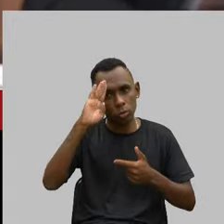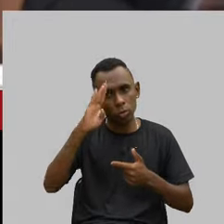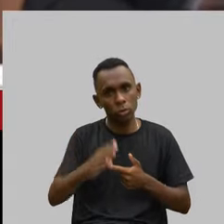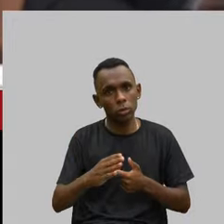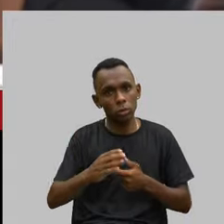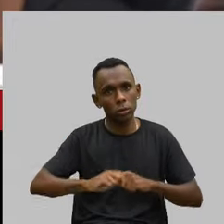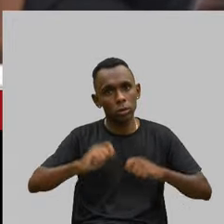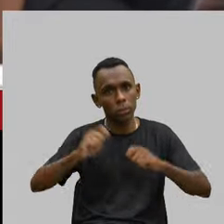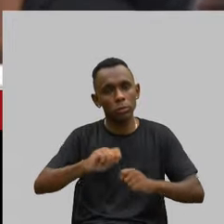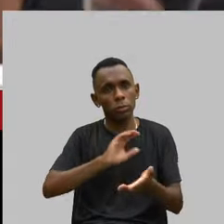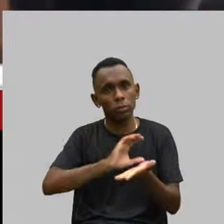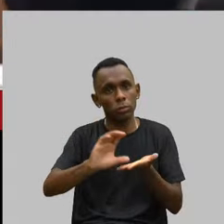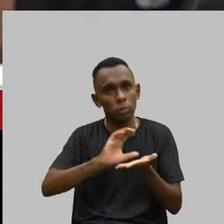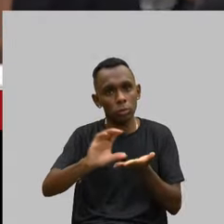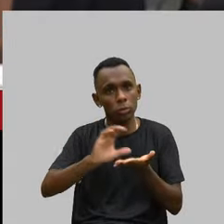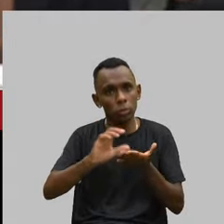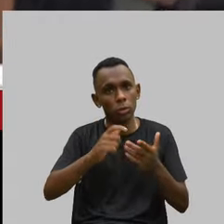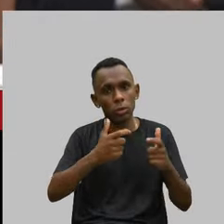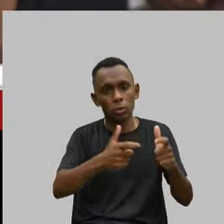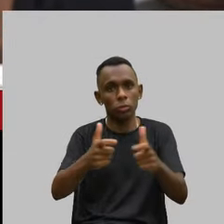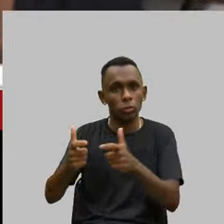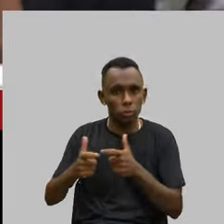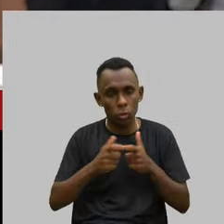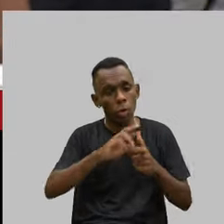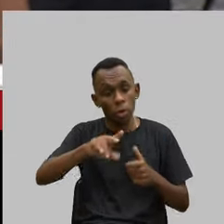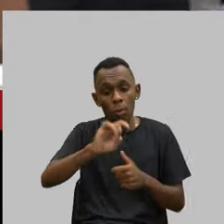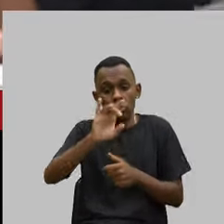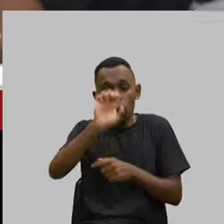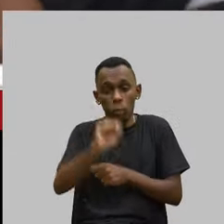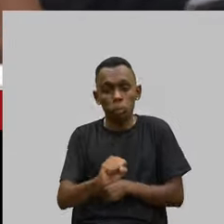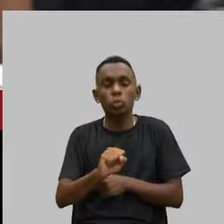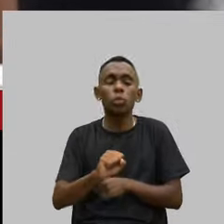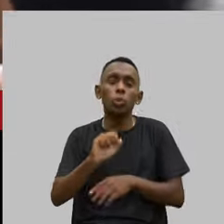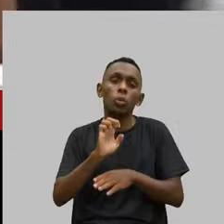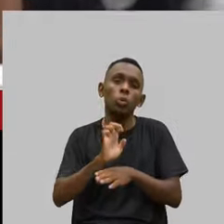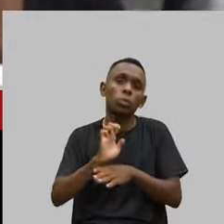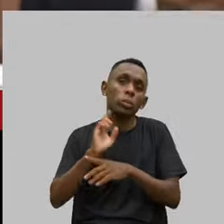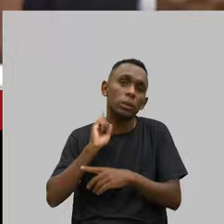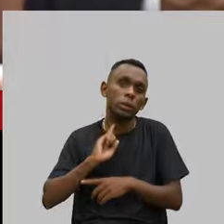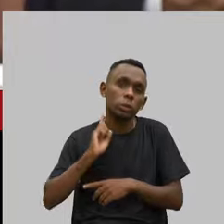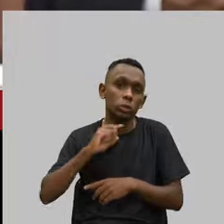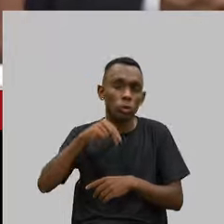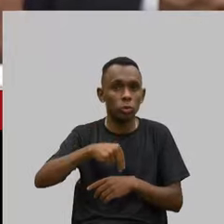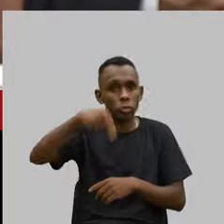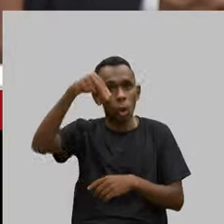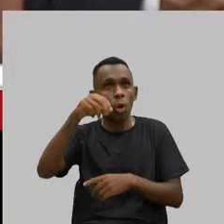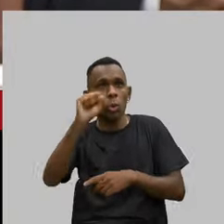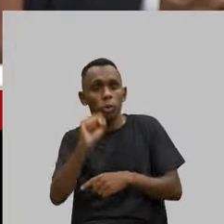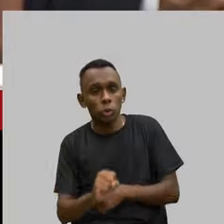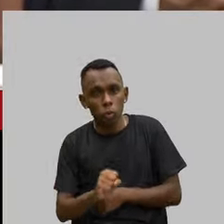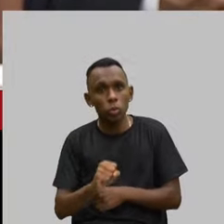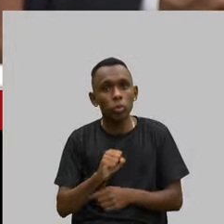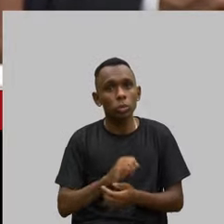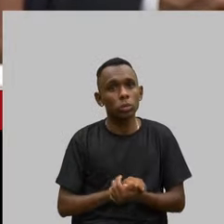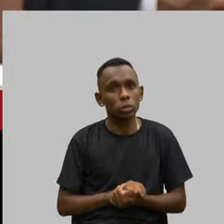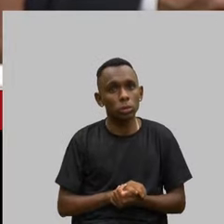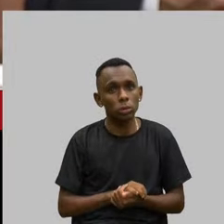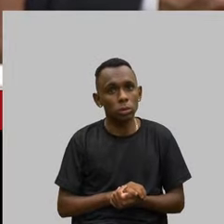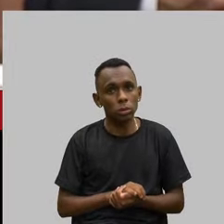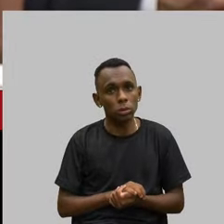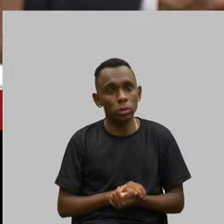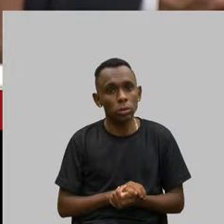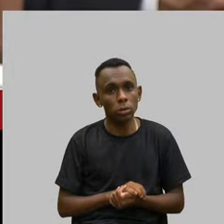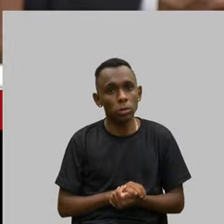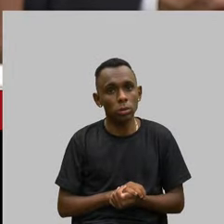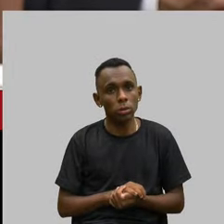capacidade de investimento em todas as áreas não apenas no sul do de Minas no norte de no norte de Minas de que como Deputado Martinho